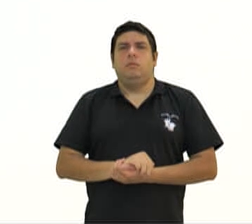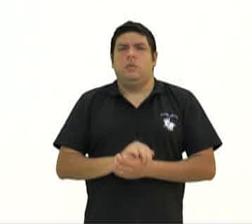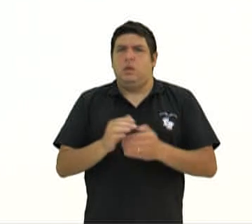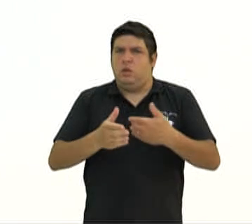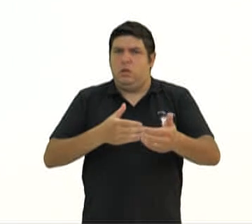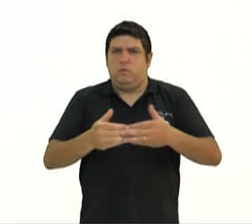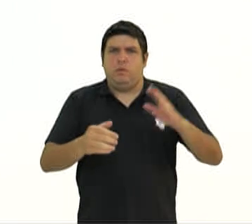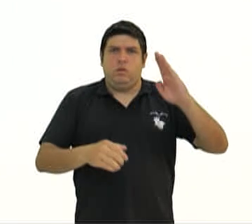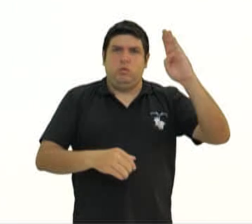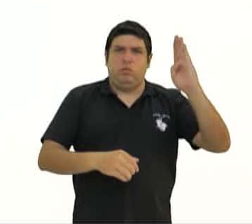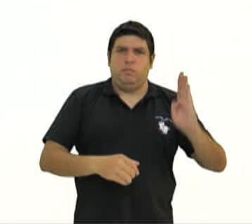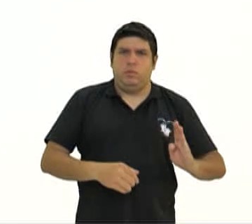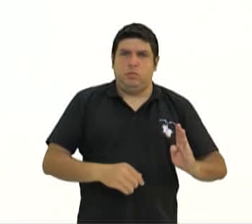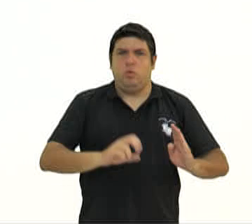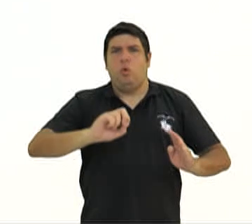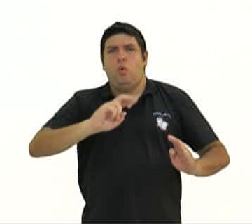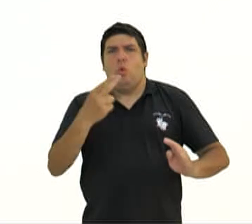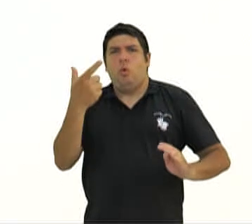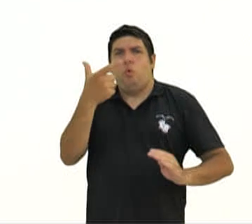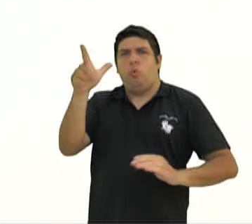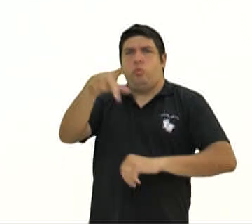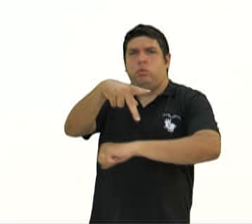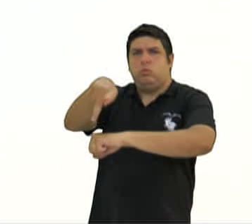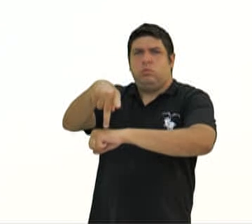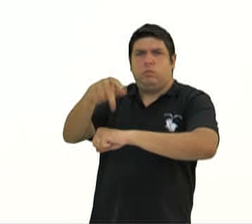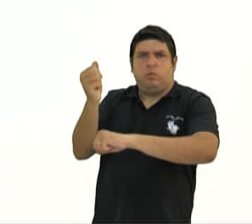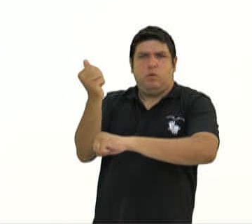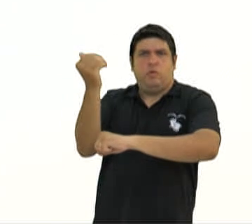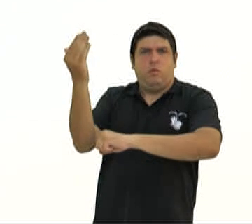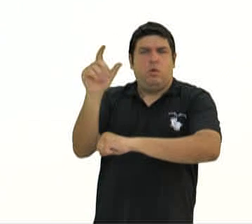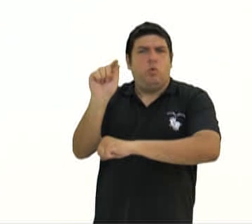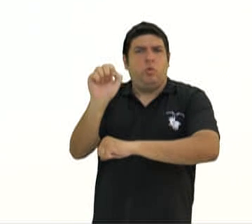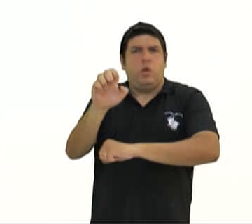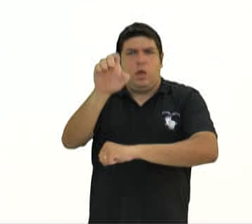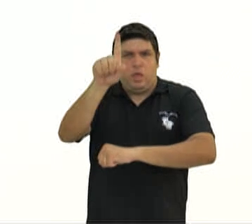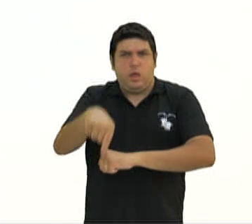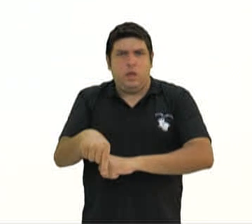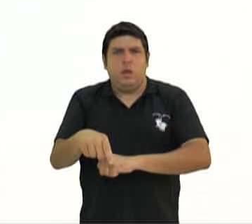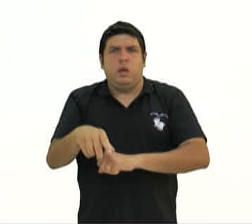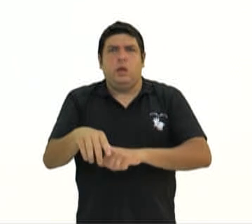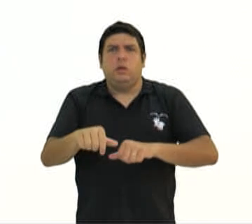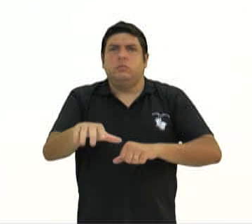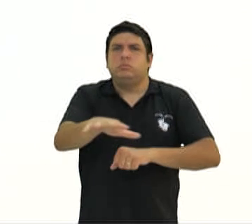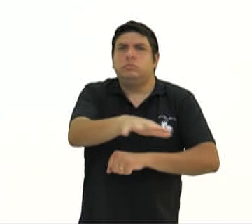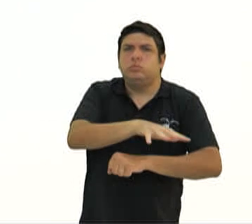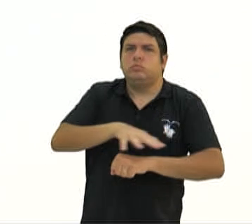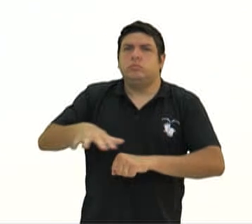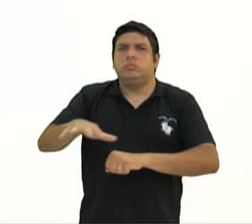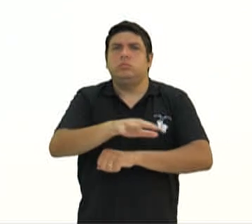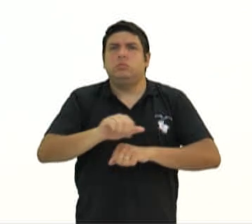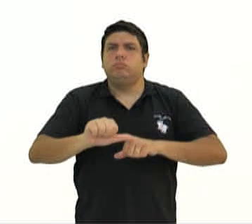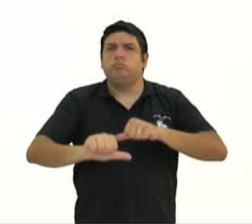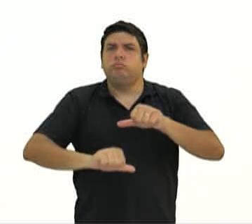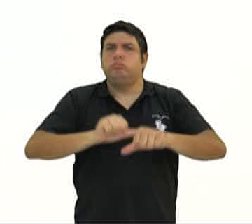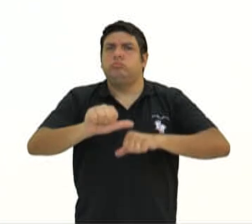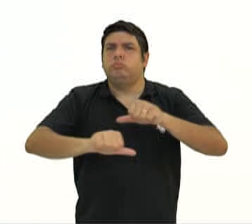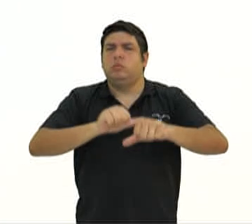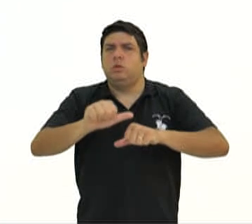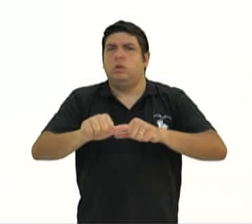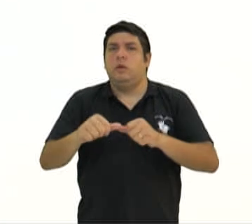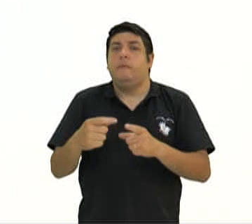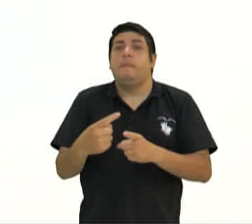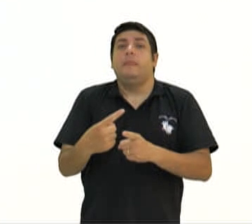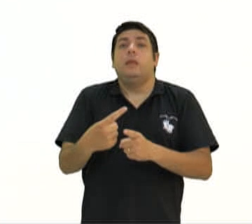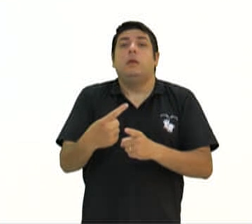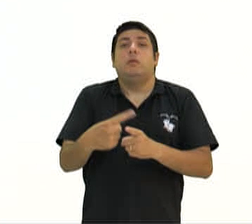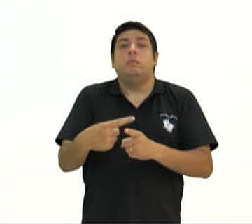está ligado com essa ideia de modernidade, de transformação do espaço geográfico, certo? Pois promove a